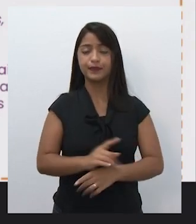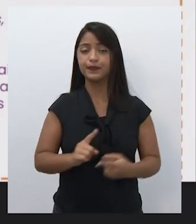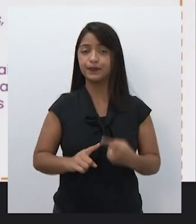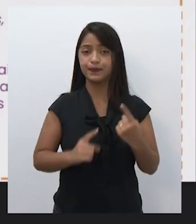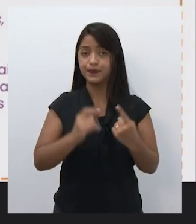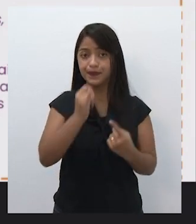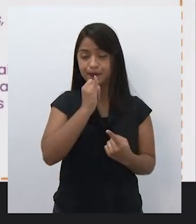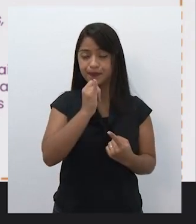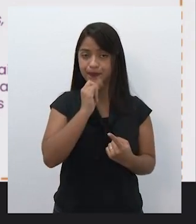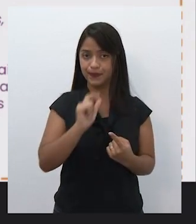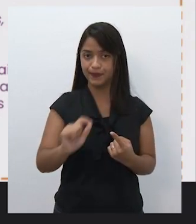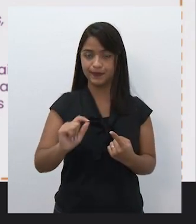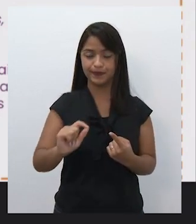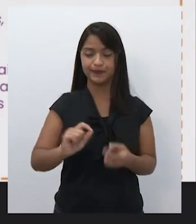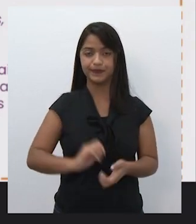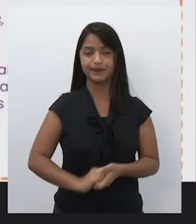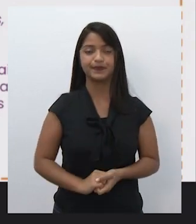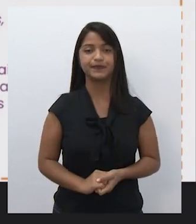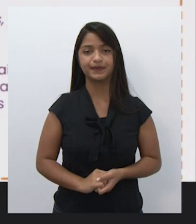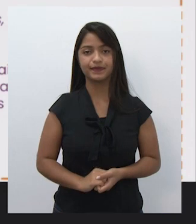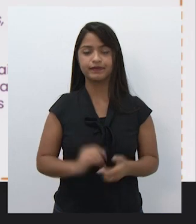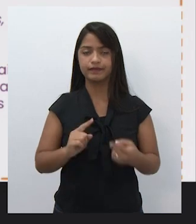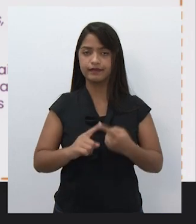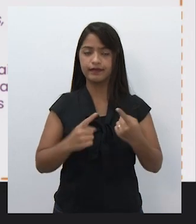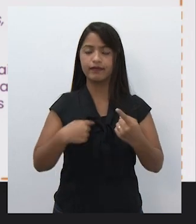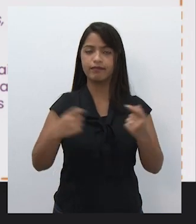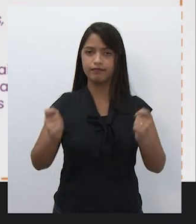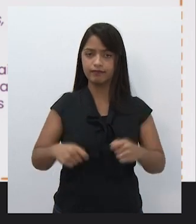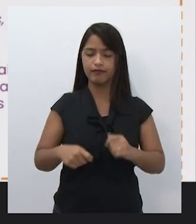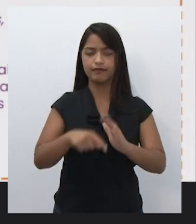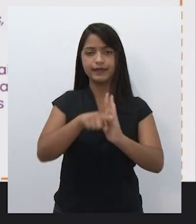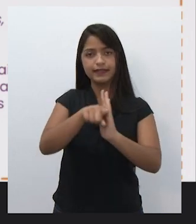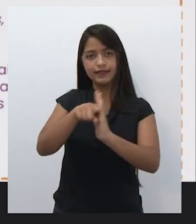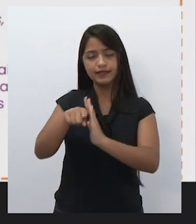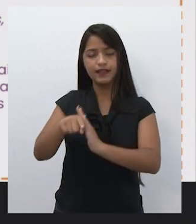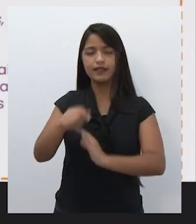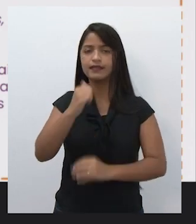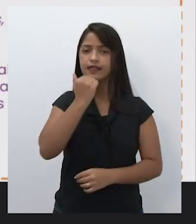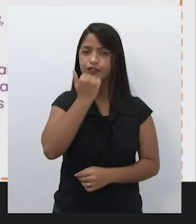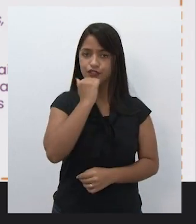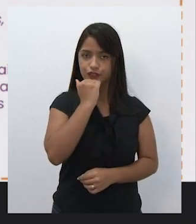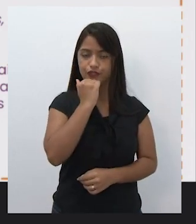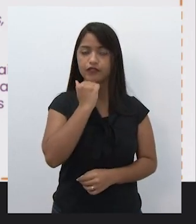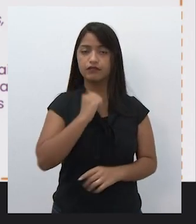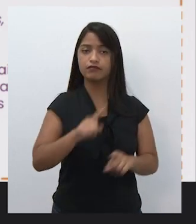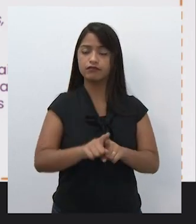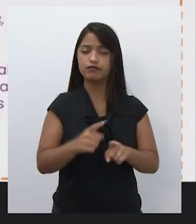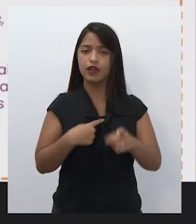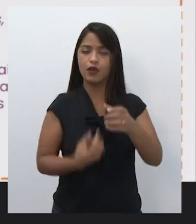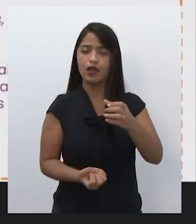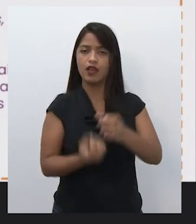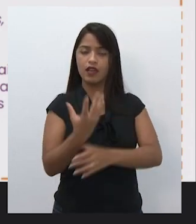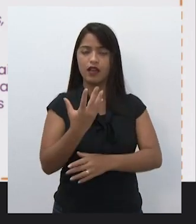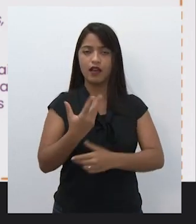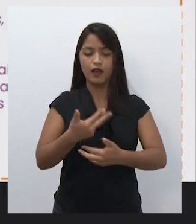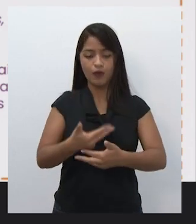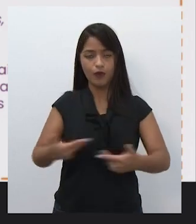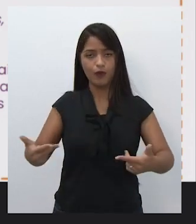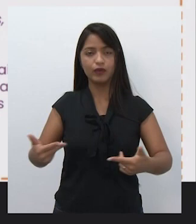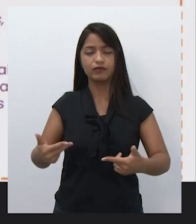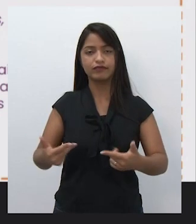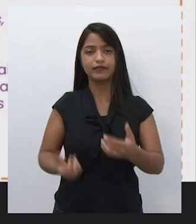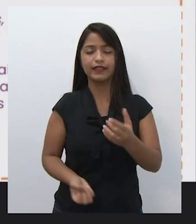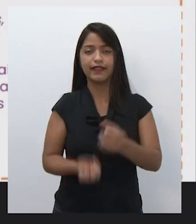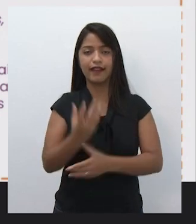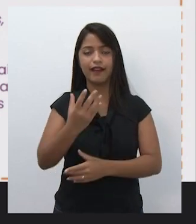delas é de realizar pesquisas científicas, de criar obras, de criar soluções e